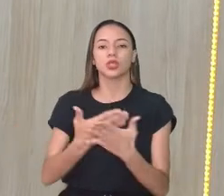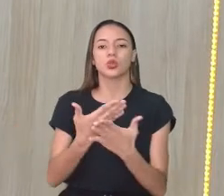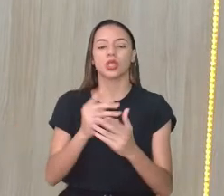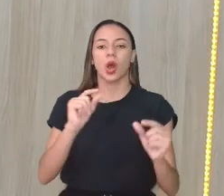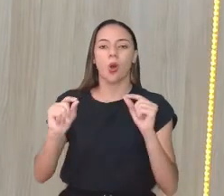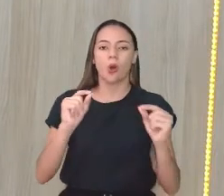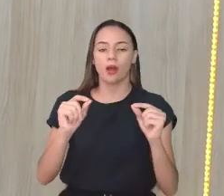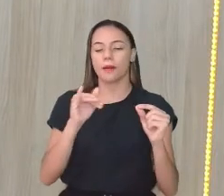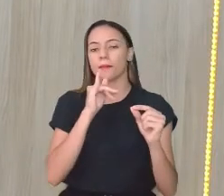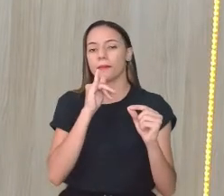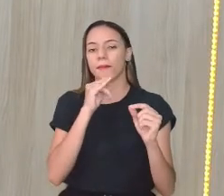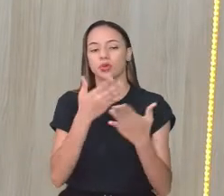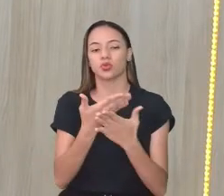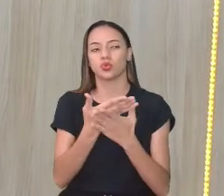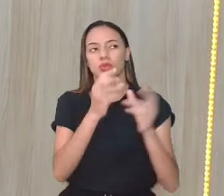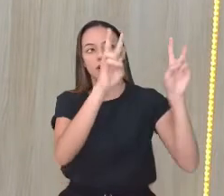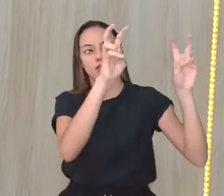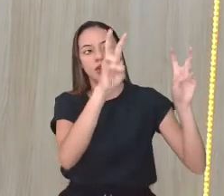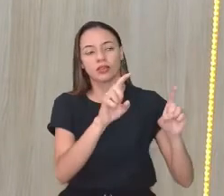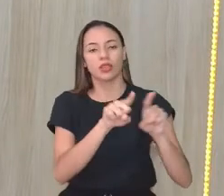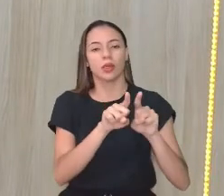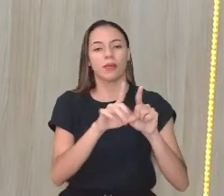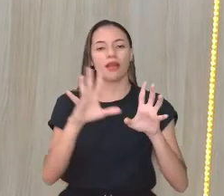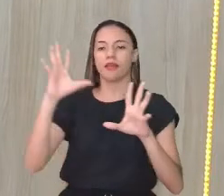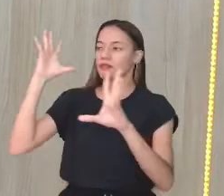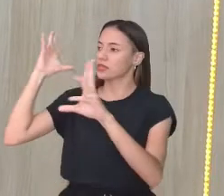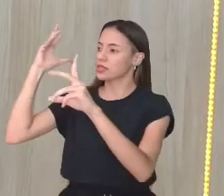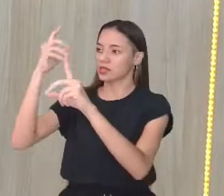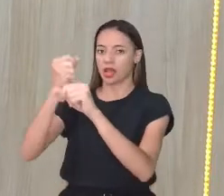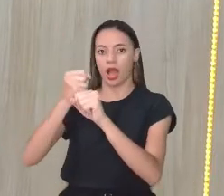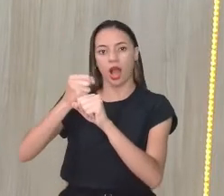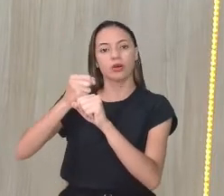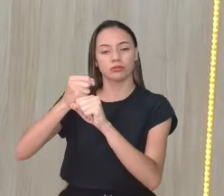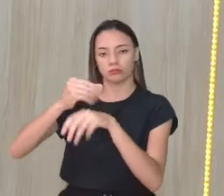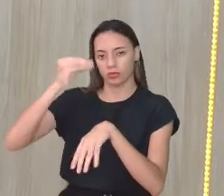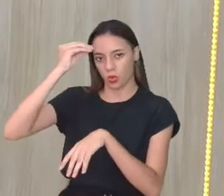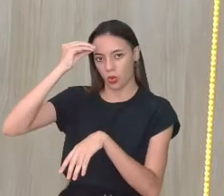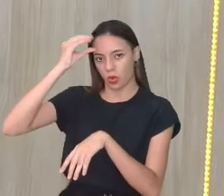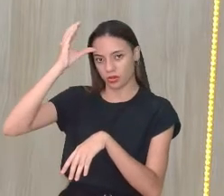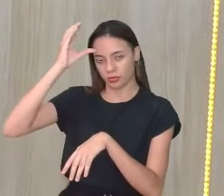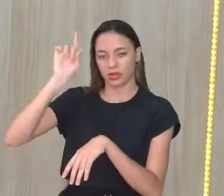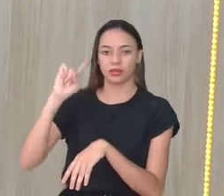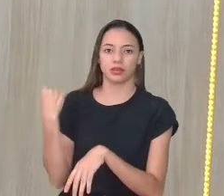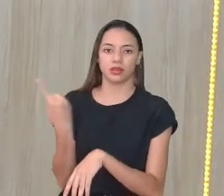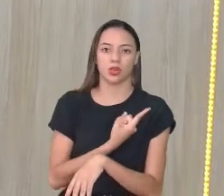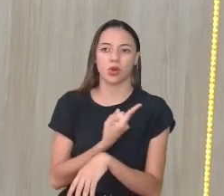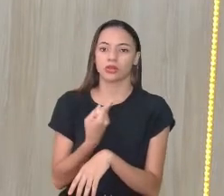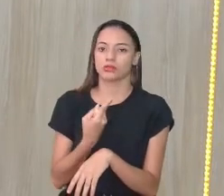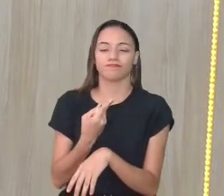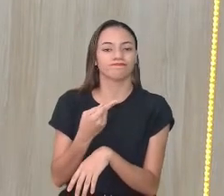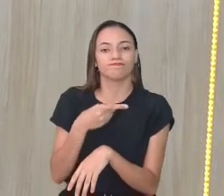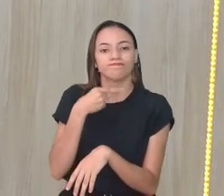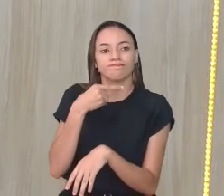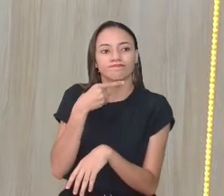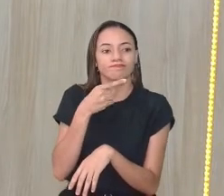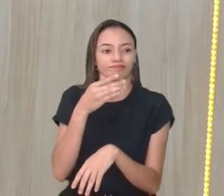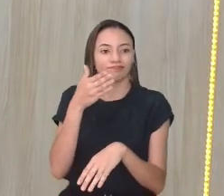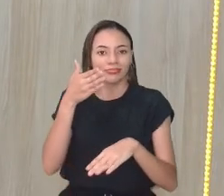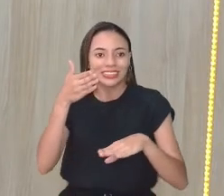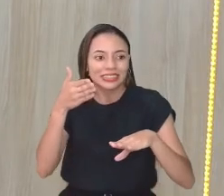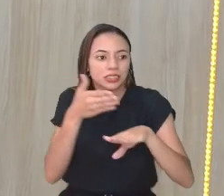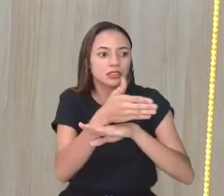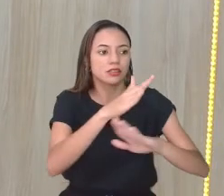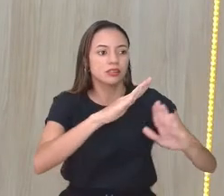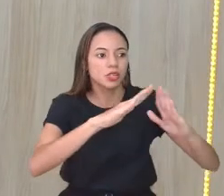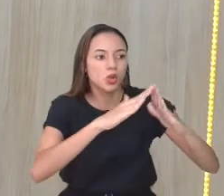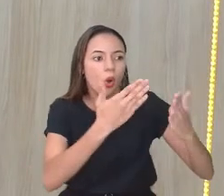tentar resgatar um pouco do conhecimento que todos nós, mesmo não frequentando tanto a escola, só em observar